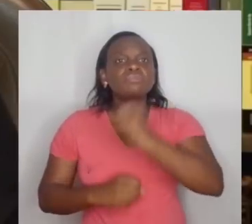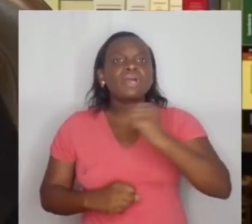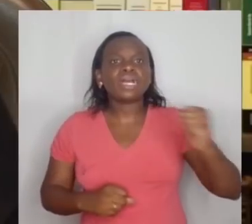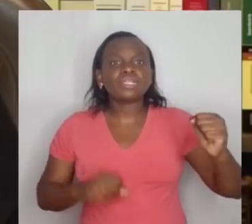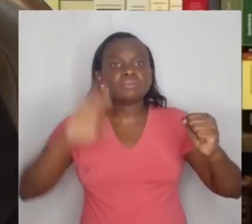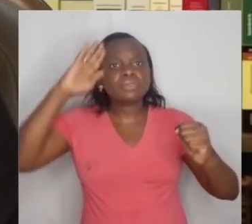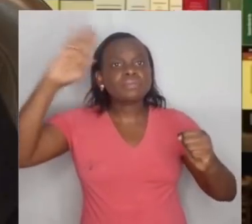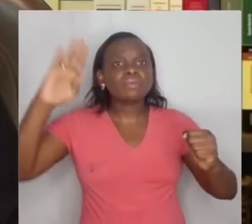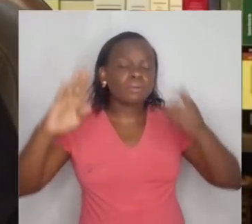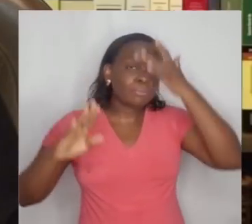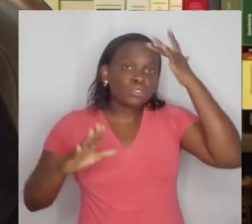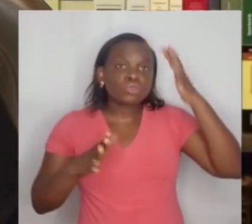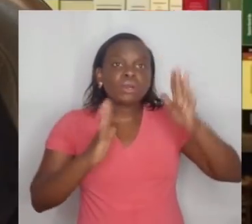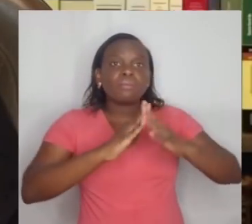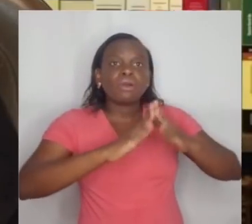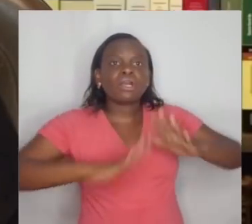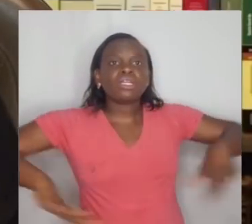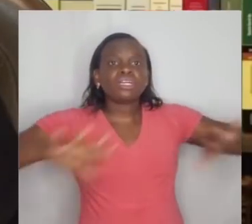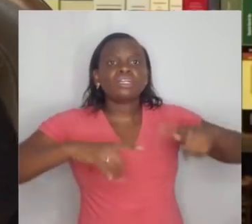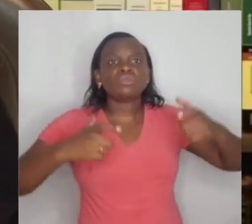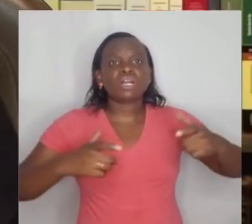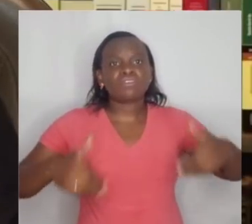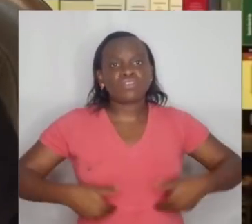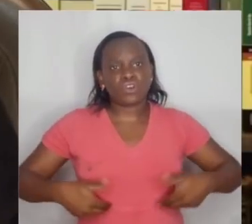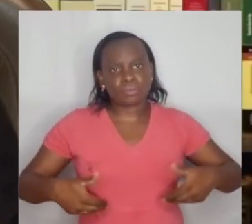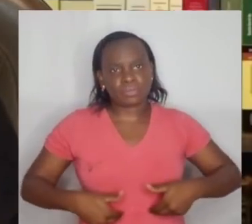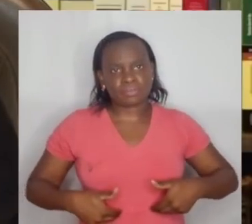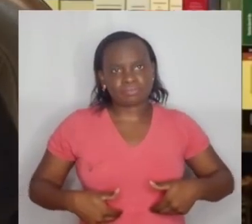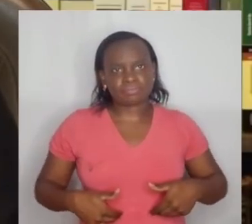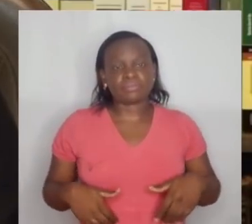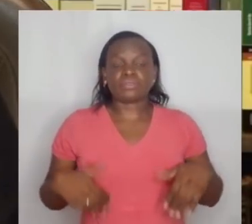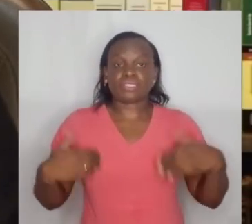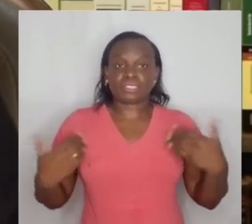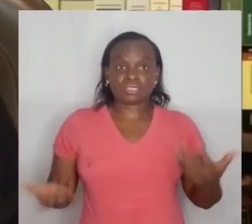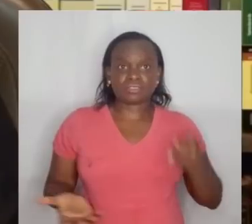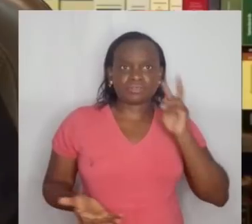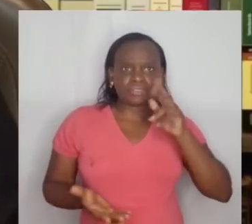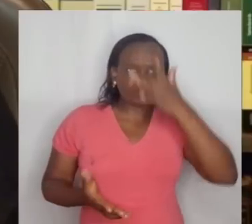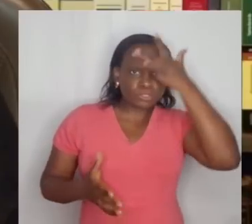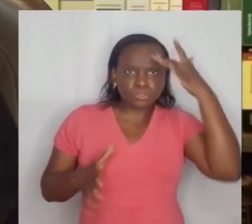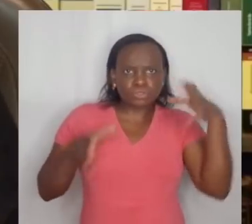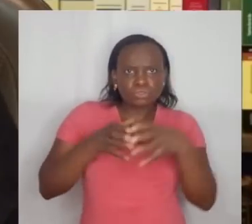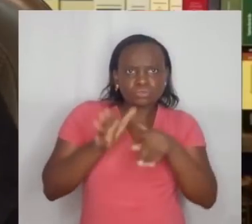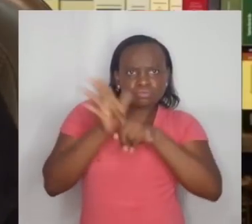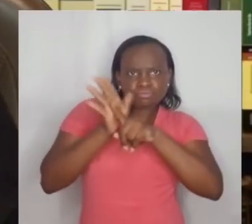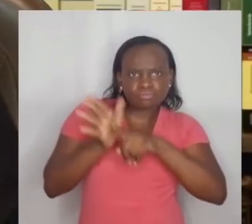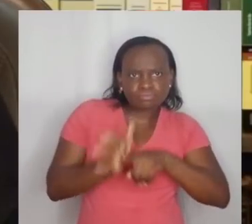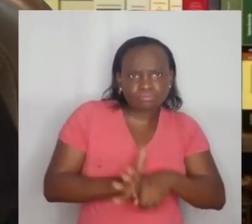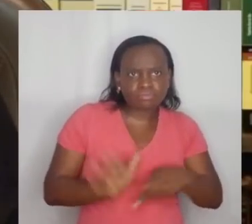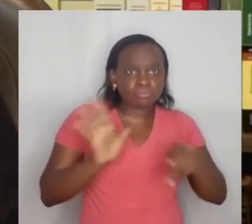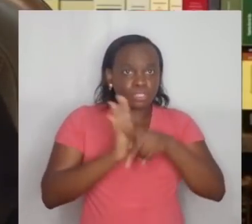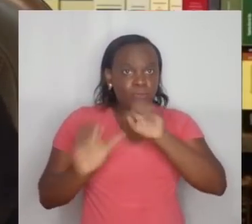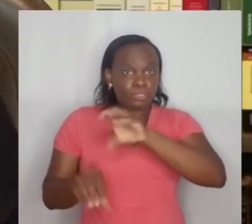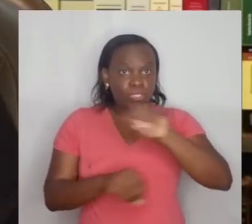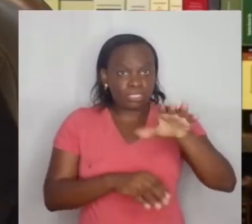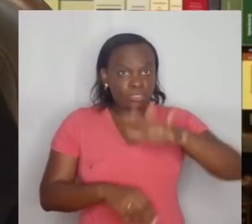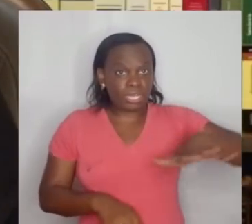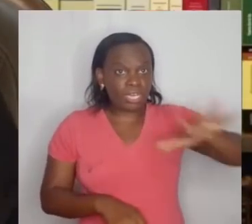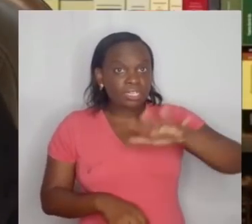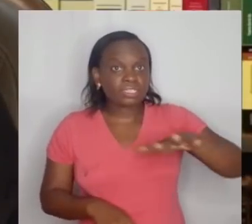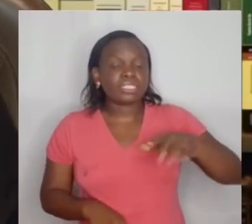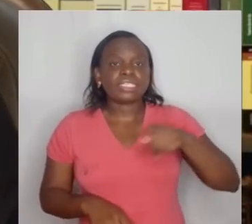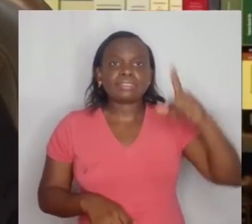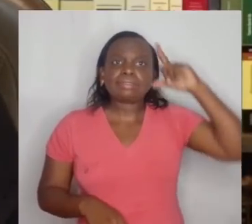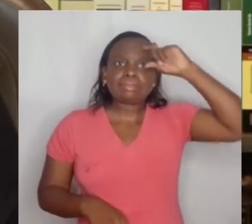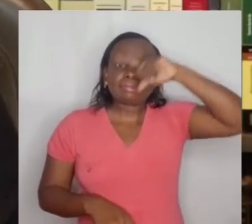mata principalmente os que habitam a geografia da fome. Nesse quadro, os pesquisadores do campo da educação têm um